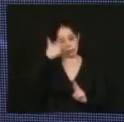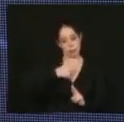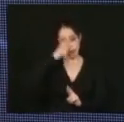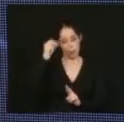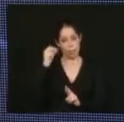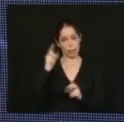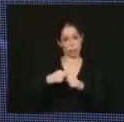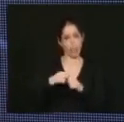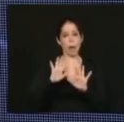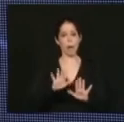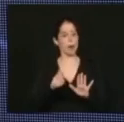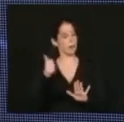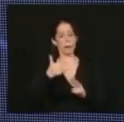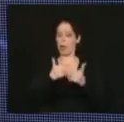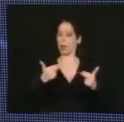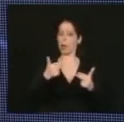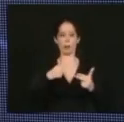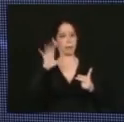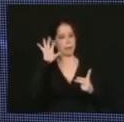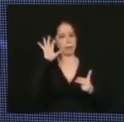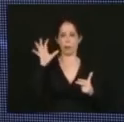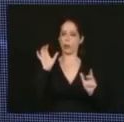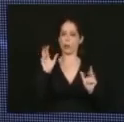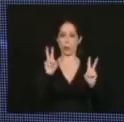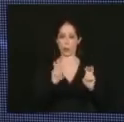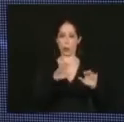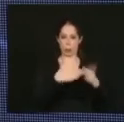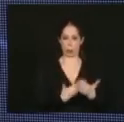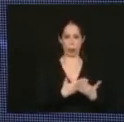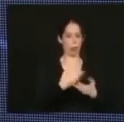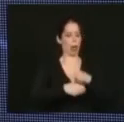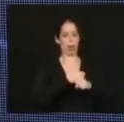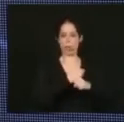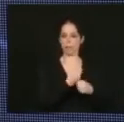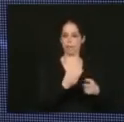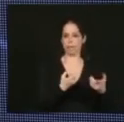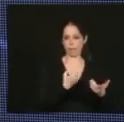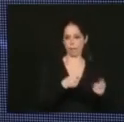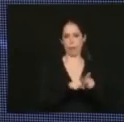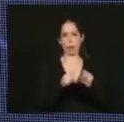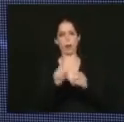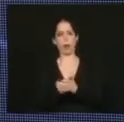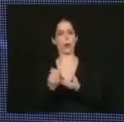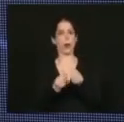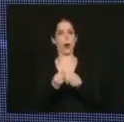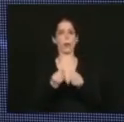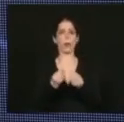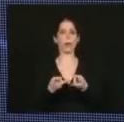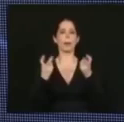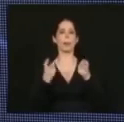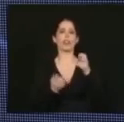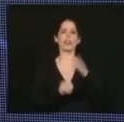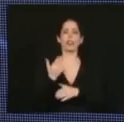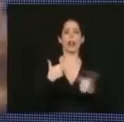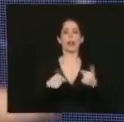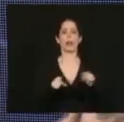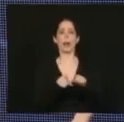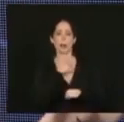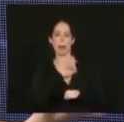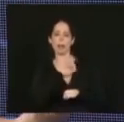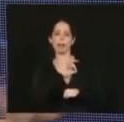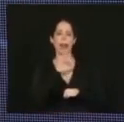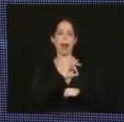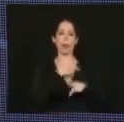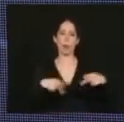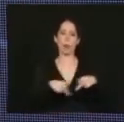são relacionadas sobretudo ao ano letivo EA perspectiva de geração de trabalho e renda para o nosso povo Sim